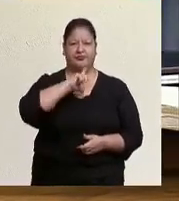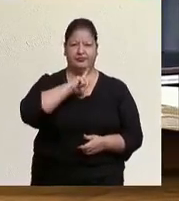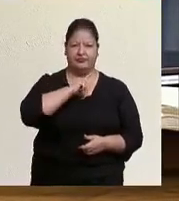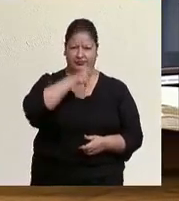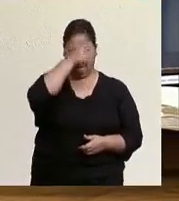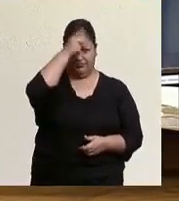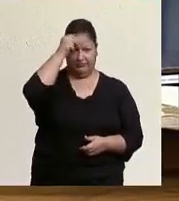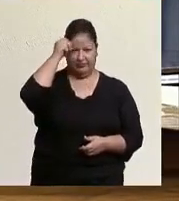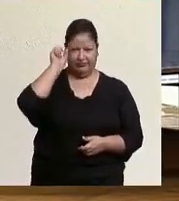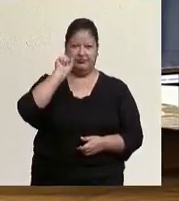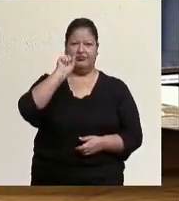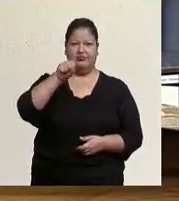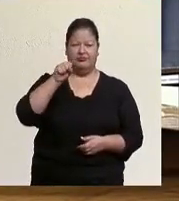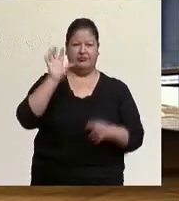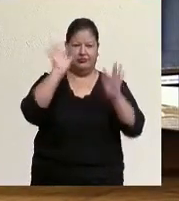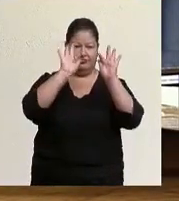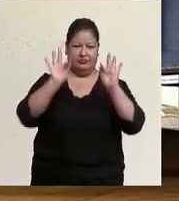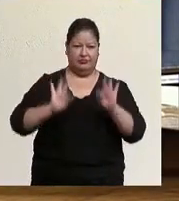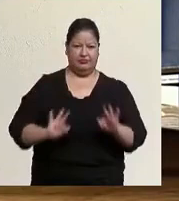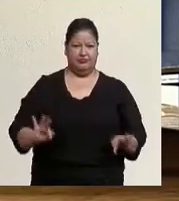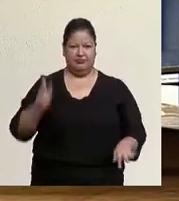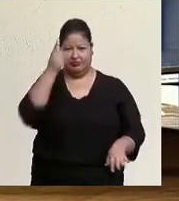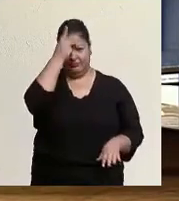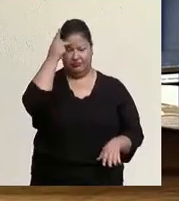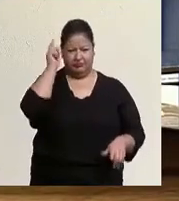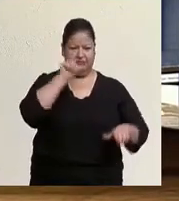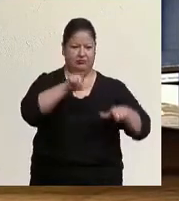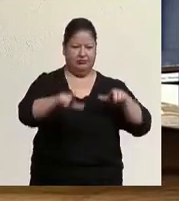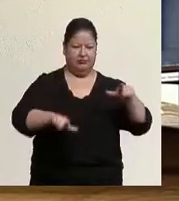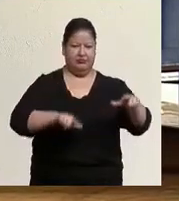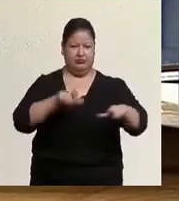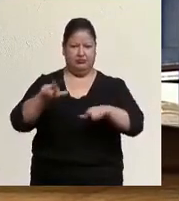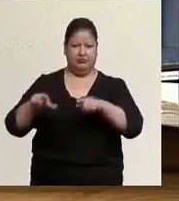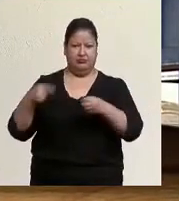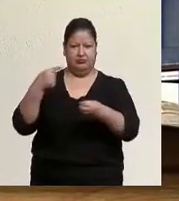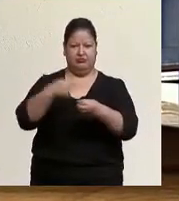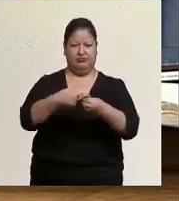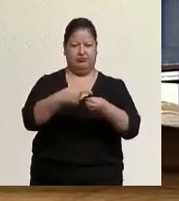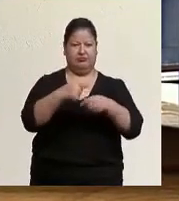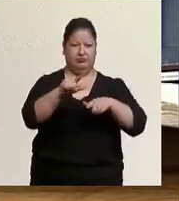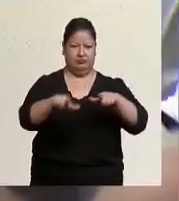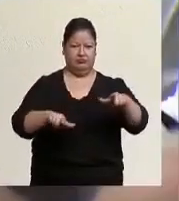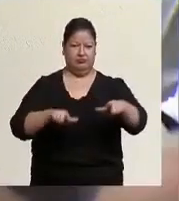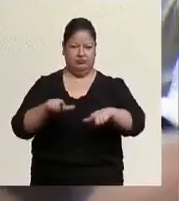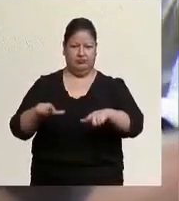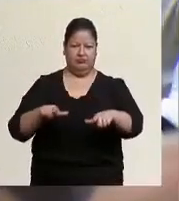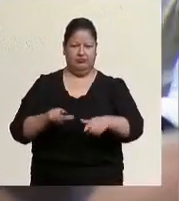prefeito e nós temos a honra de uma pessoa honrada de trabalhar tanto pela nossa cidade.